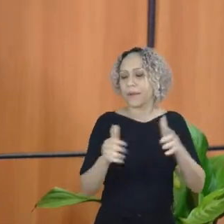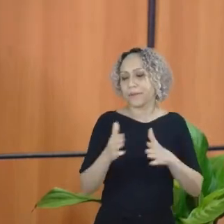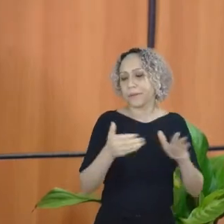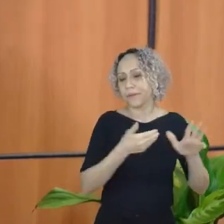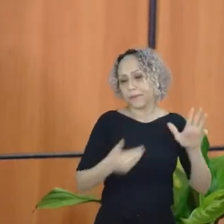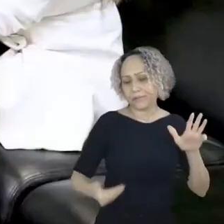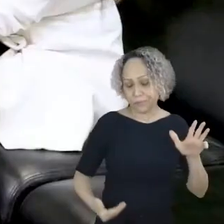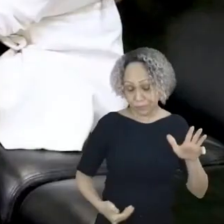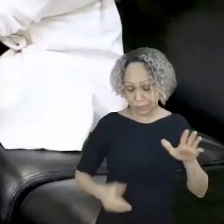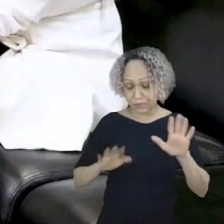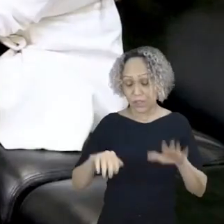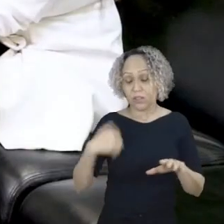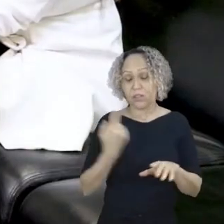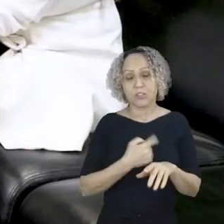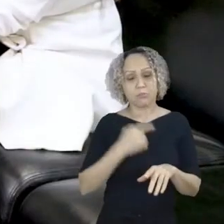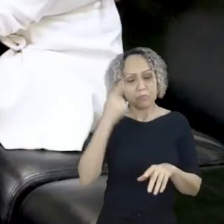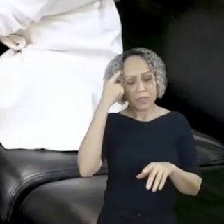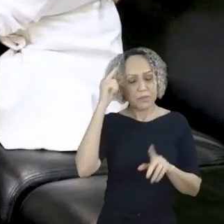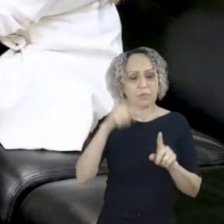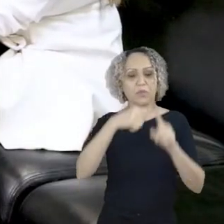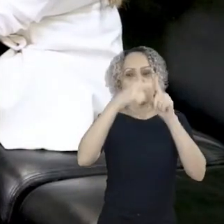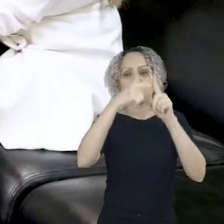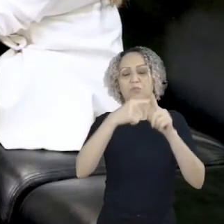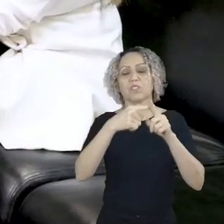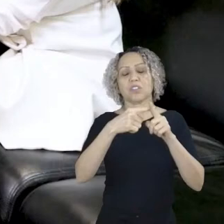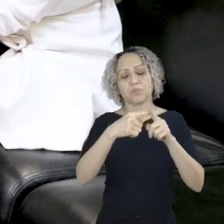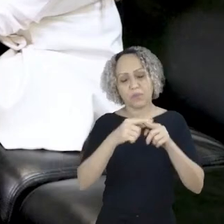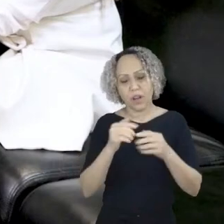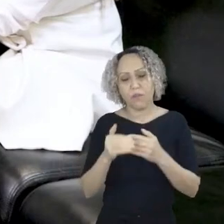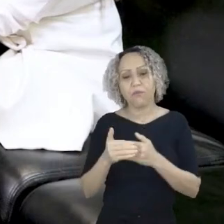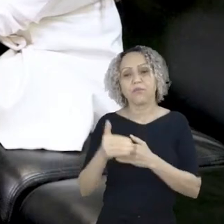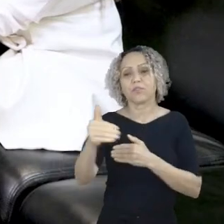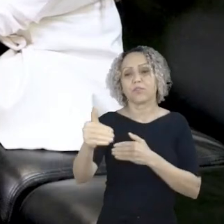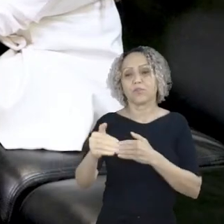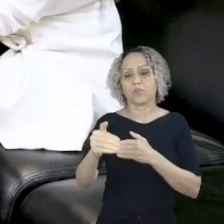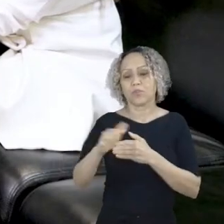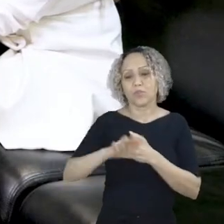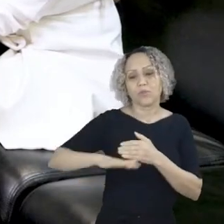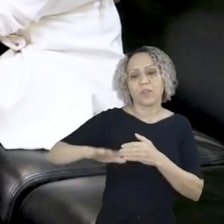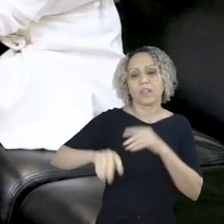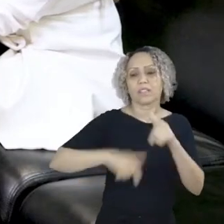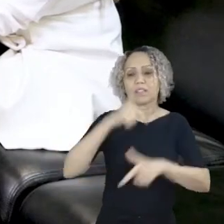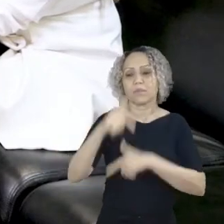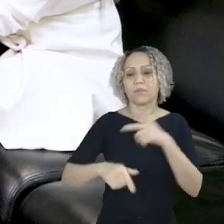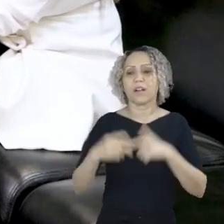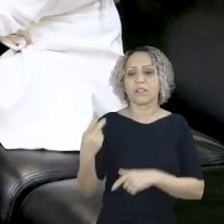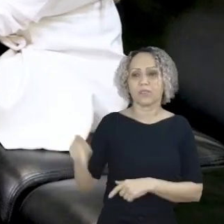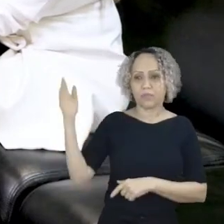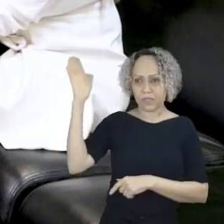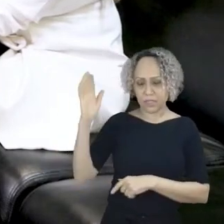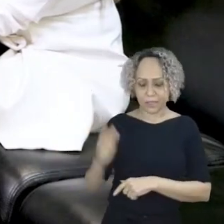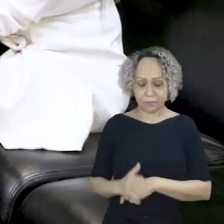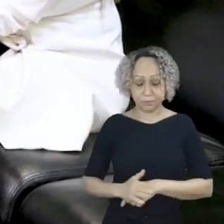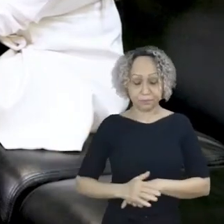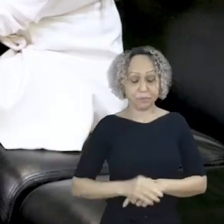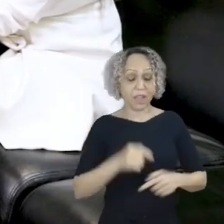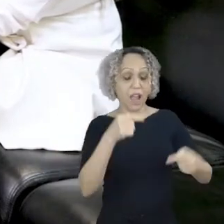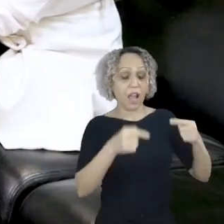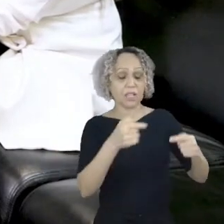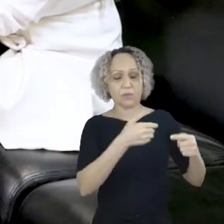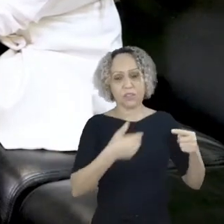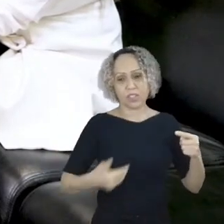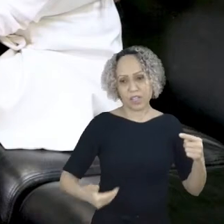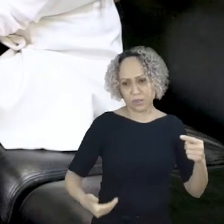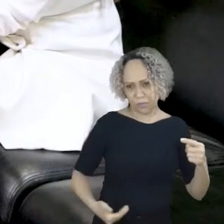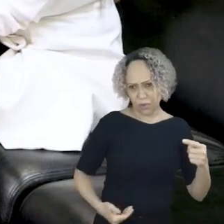chão, para o futuro do mercado de trabalho brasileiro, as políticas públicas que o presidente nos lidera, os projetos